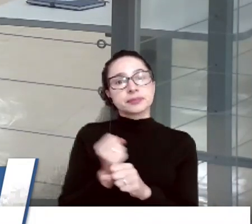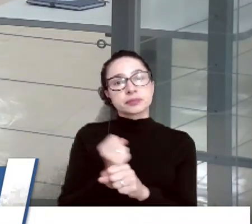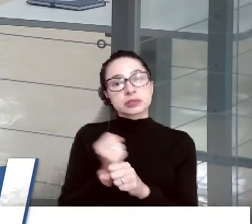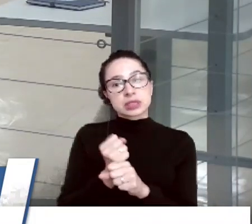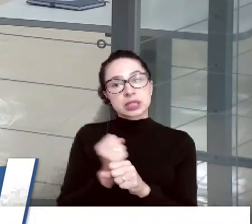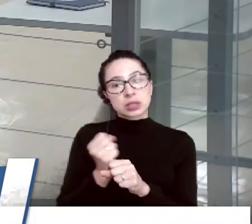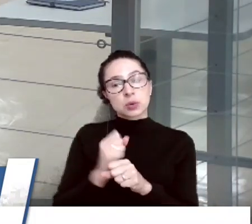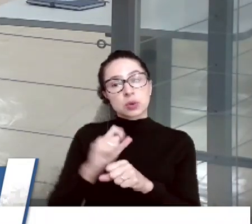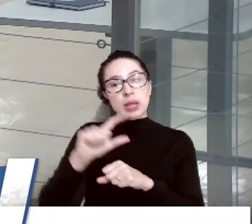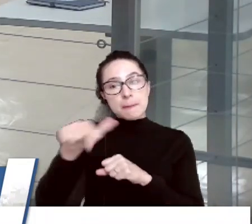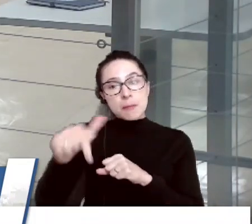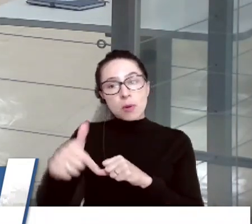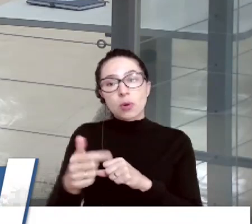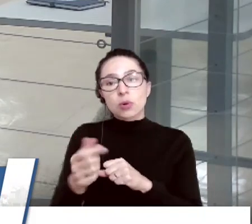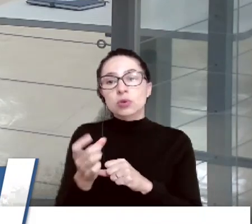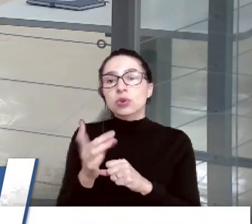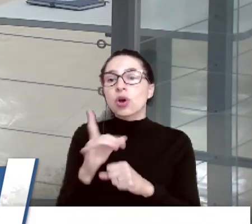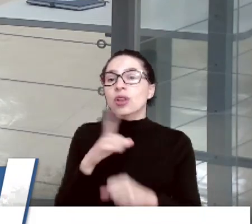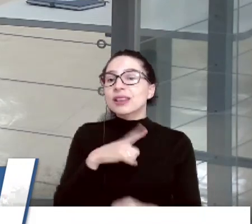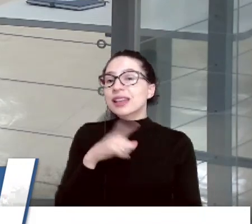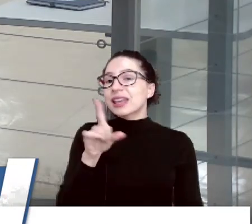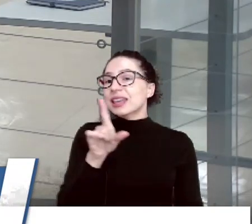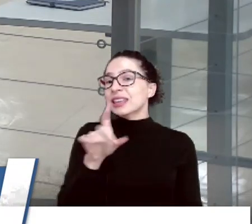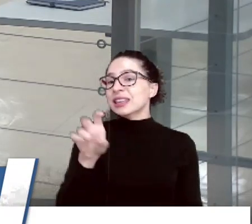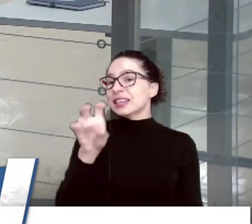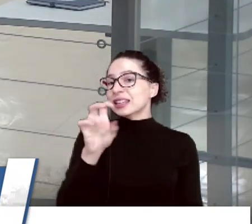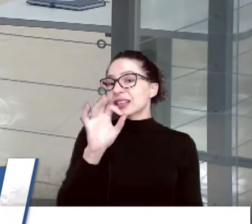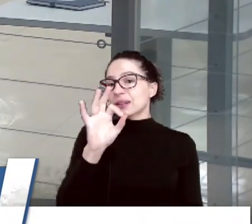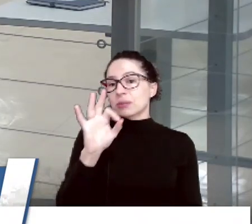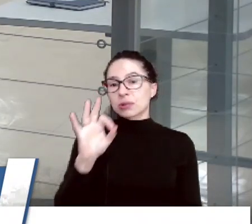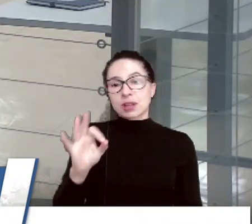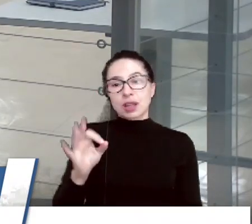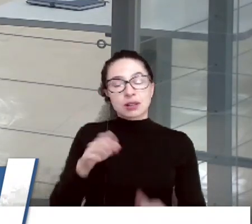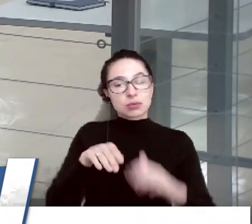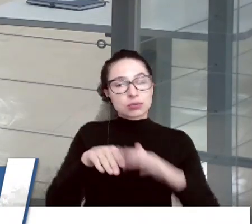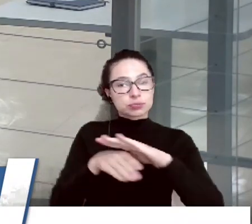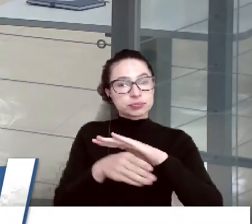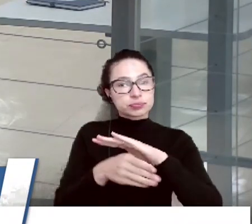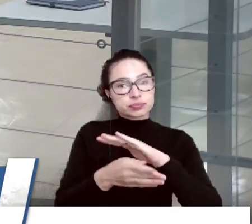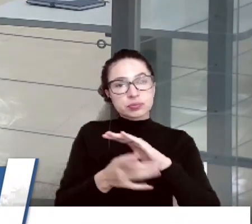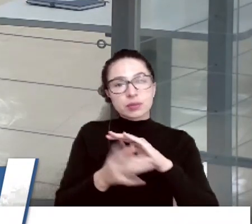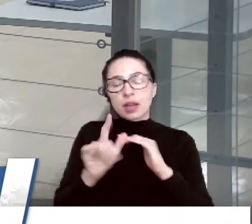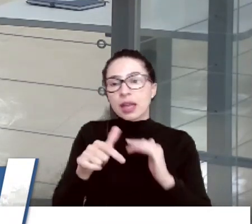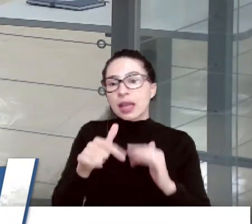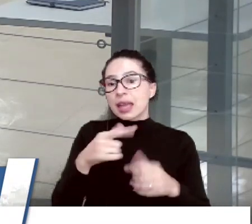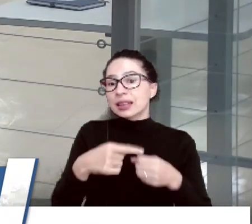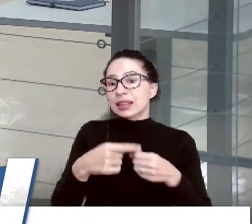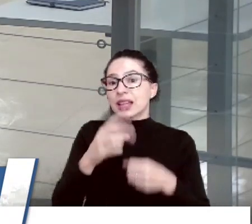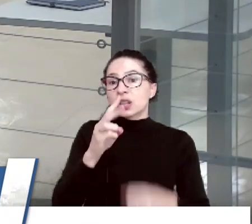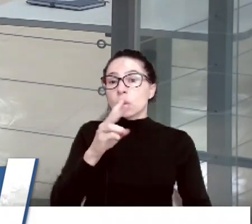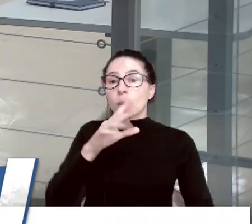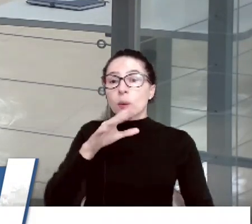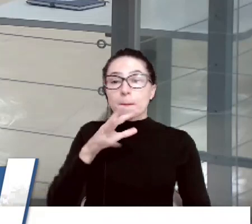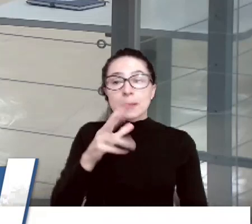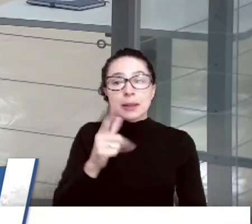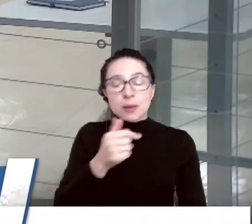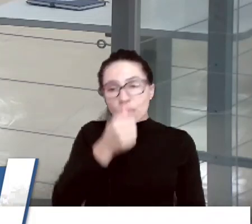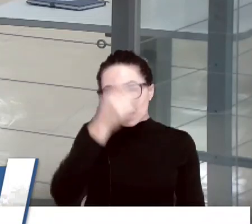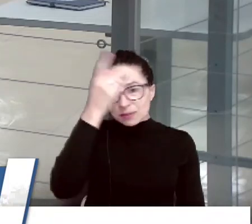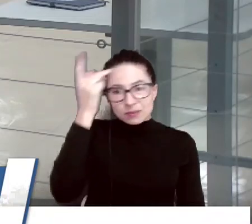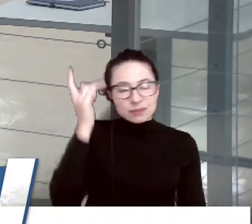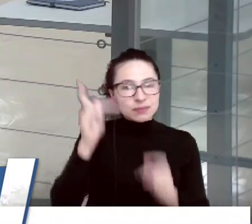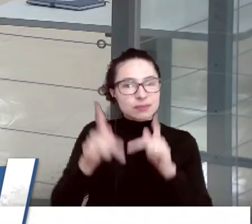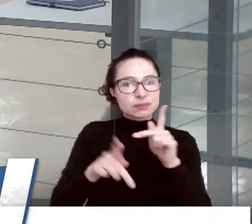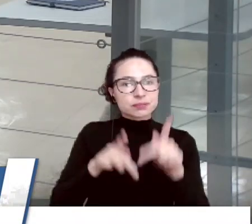depois, só tem 15% de cobertura de esgoto. É uma cidade de 2 milhões de habitantes.